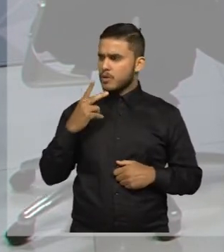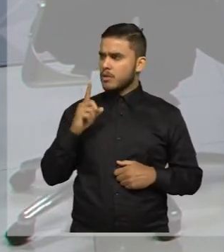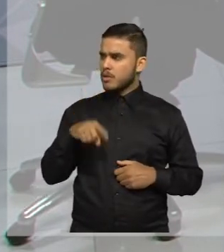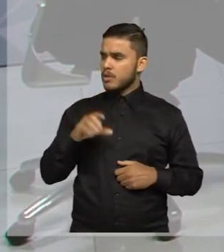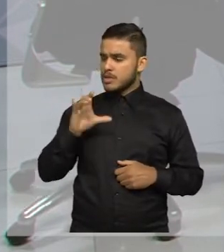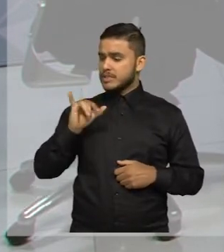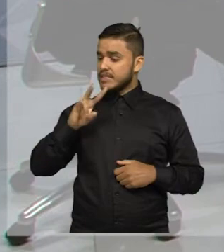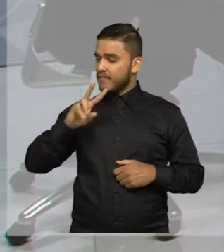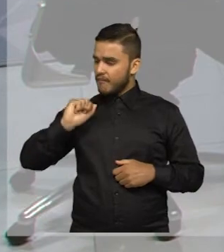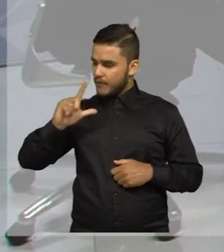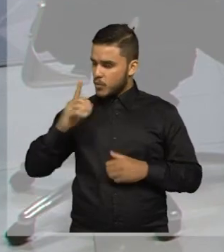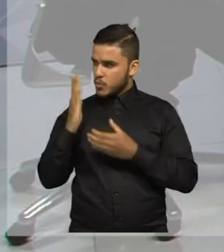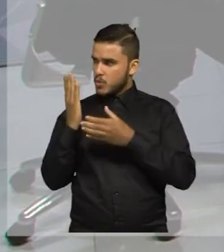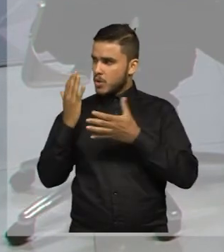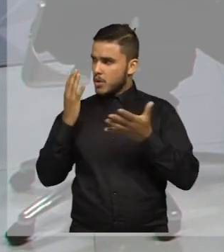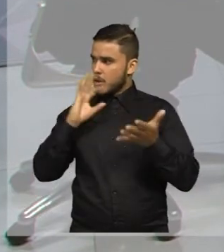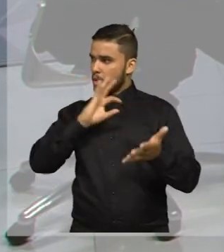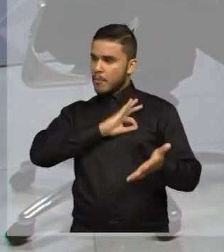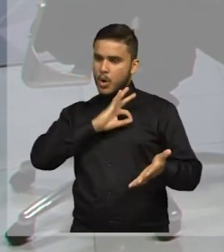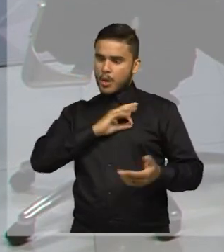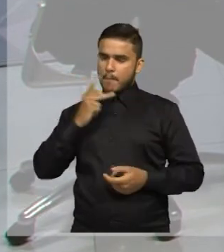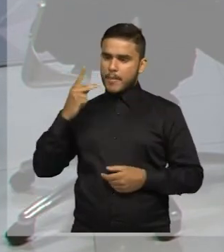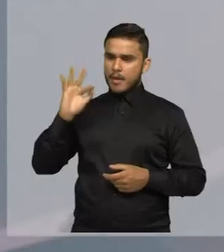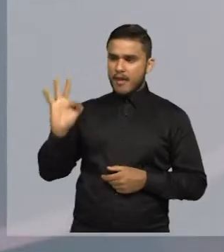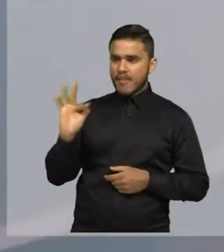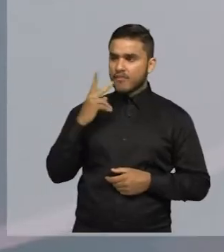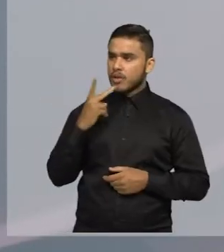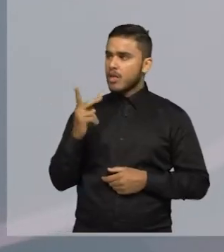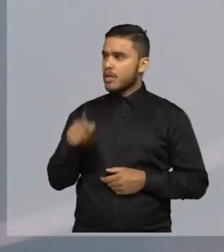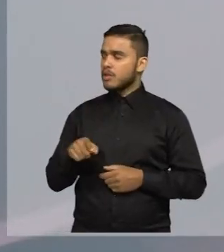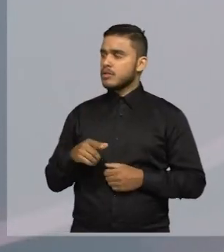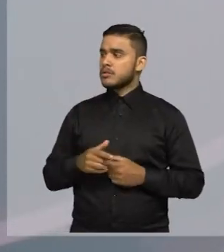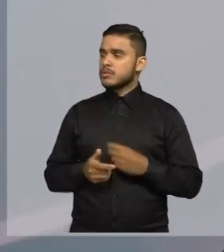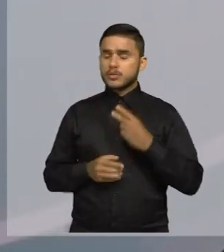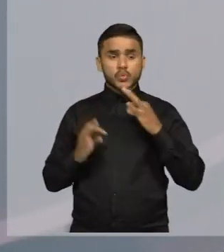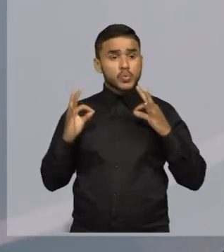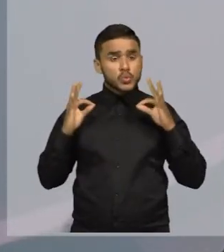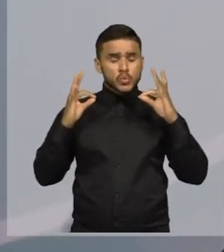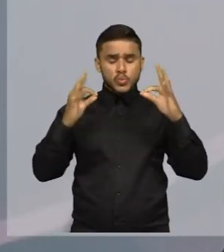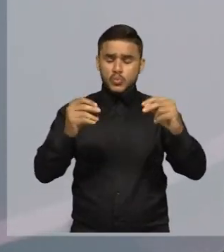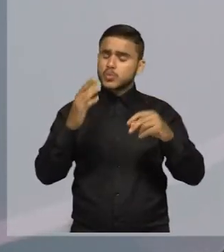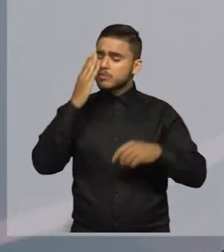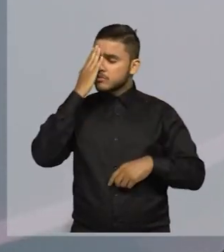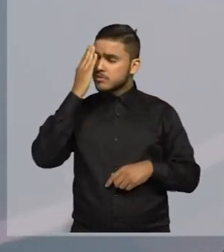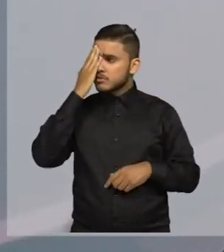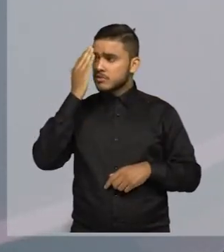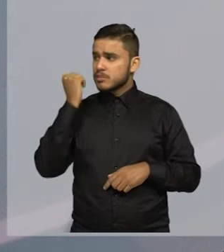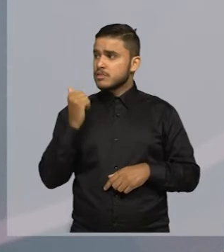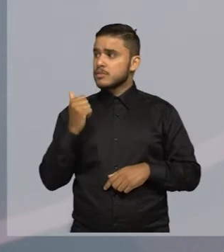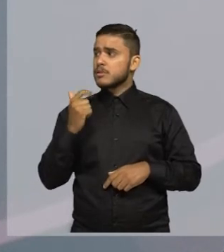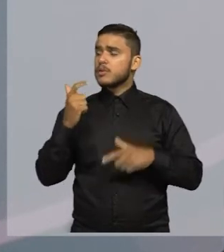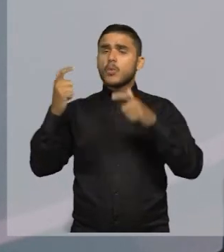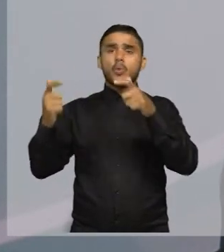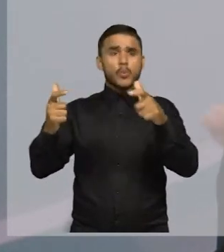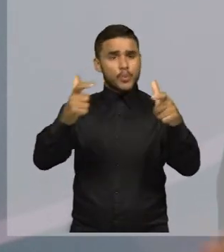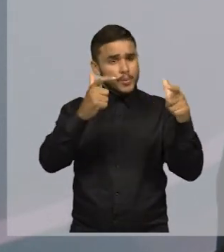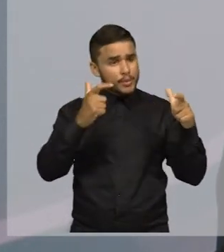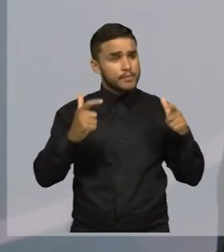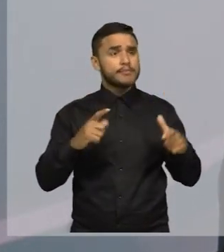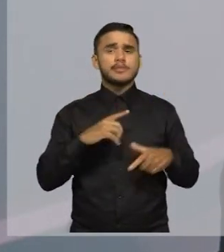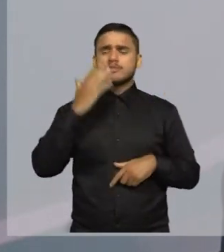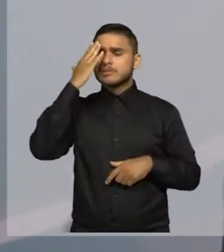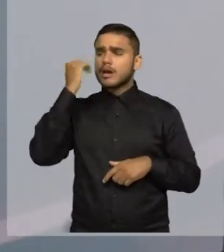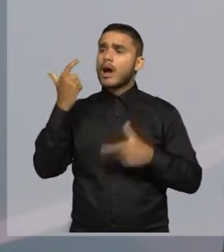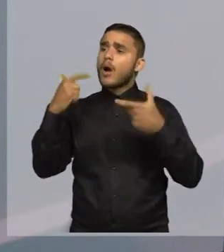como solução do problema não, é o problema de inteligência. Arnaldo, todo mundo sabe onde é que está o crime, onde é que está a boca